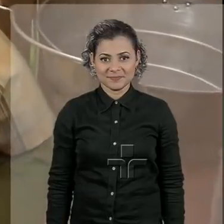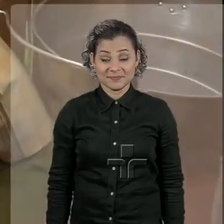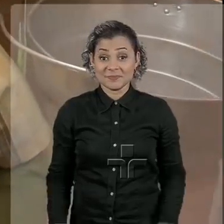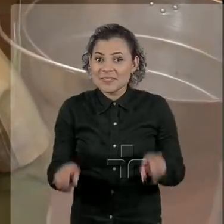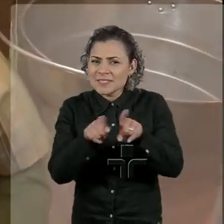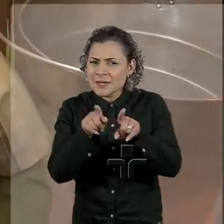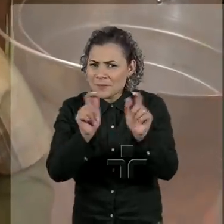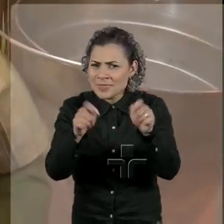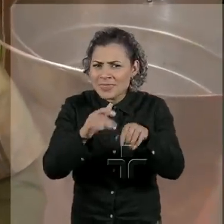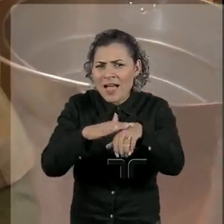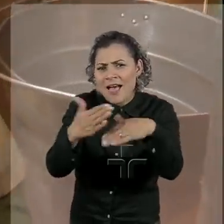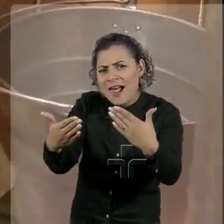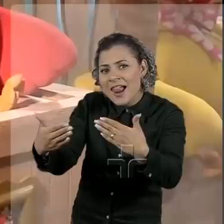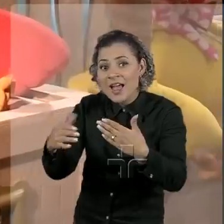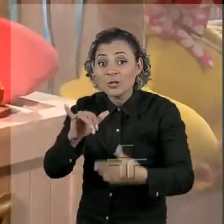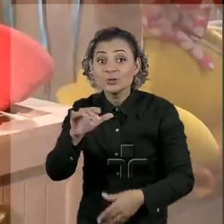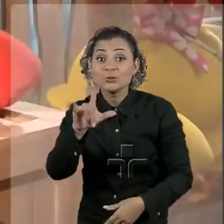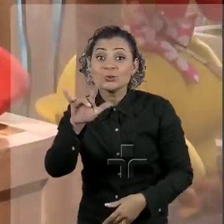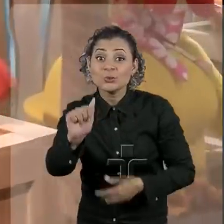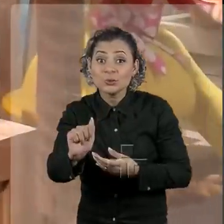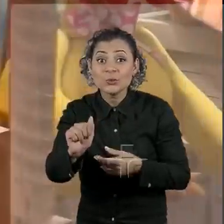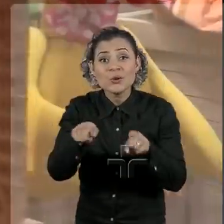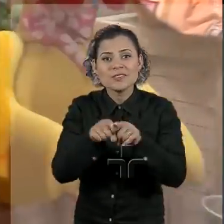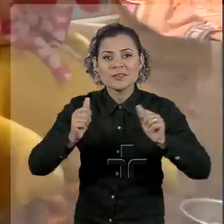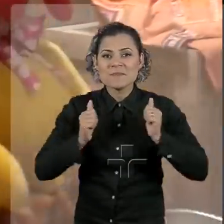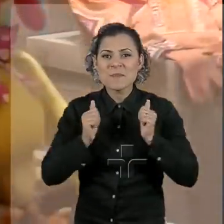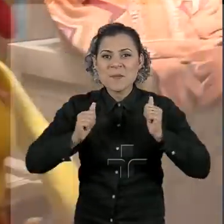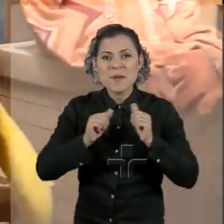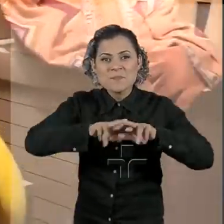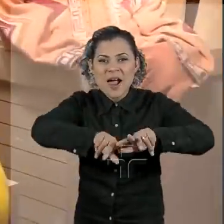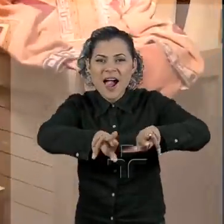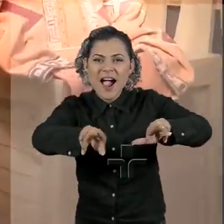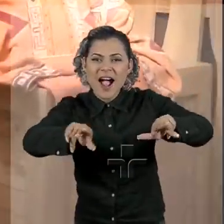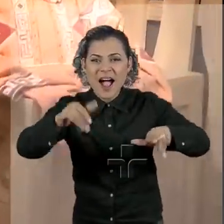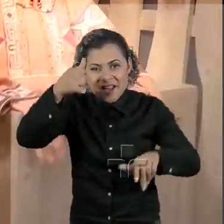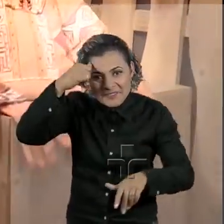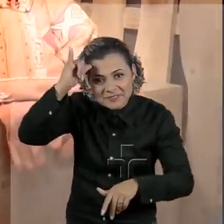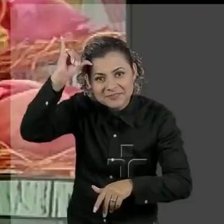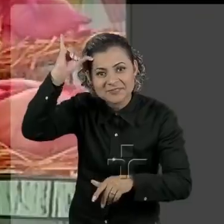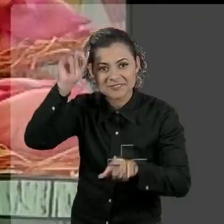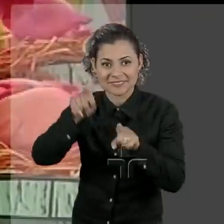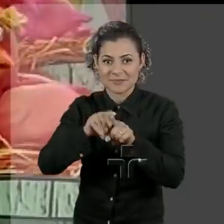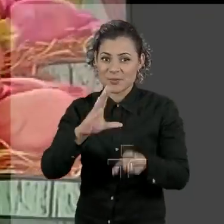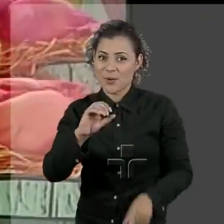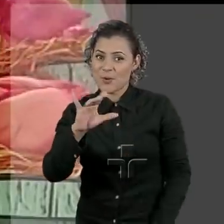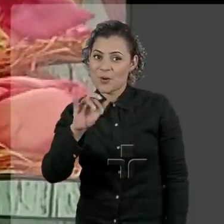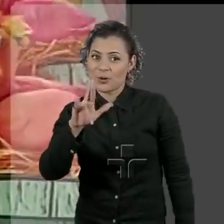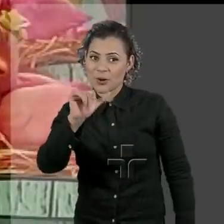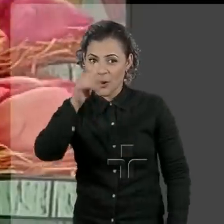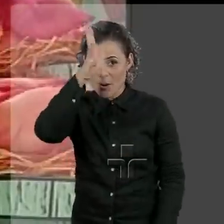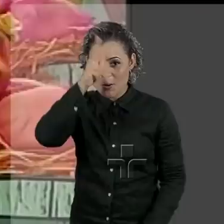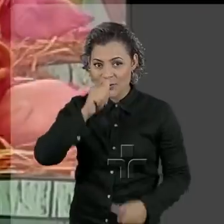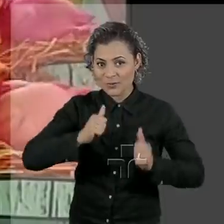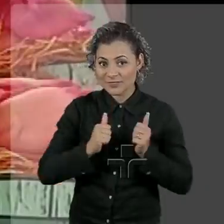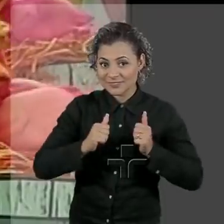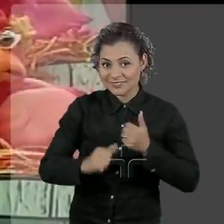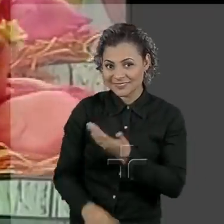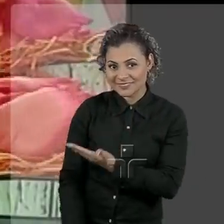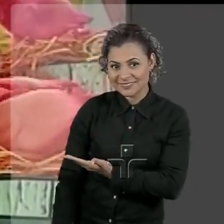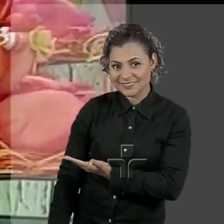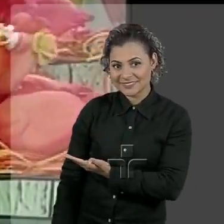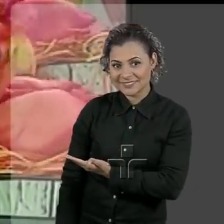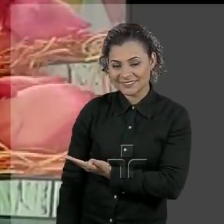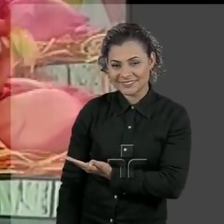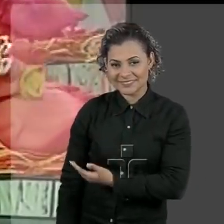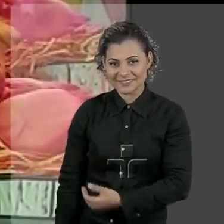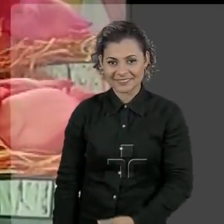Também dá para conversar com o Júlio e a bicharada na fazenda do Cocoricó. Tá na hora do Cocoricó,